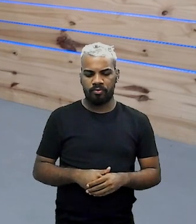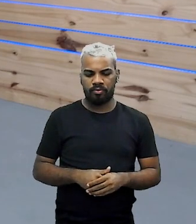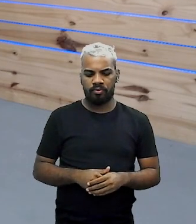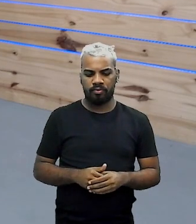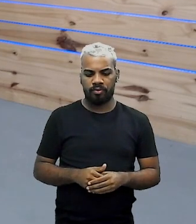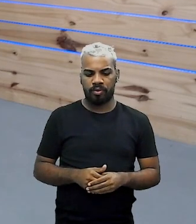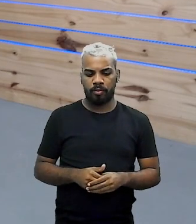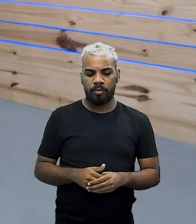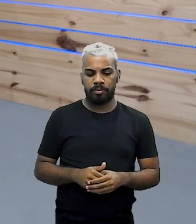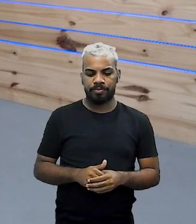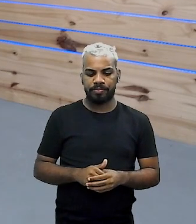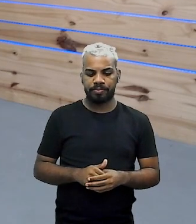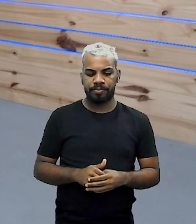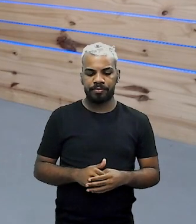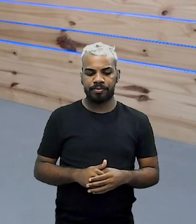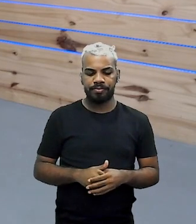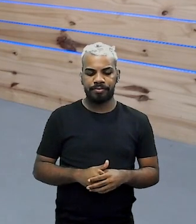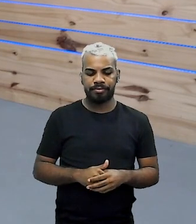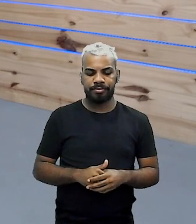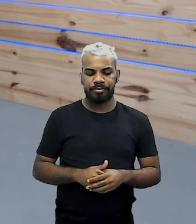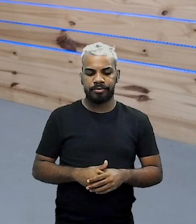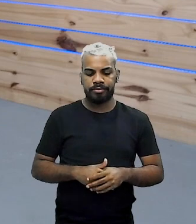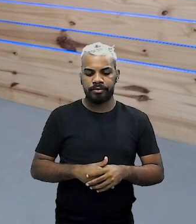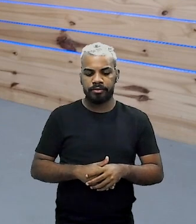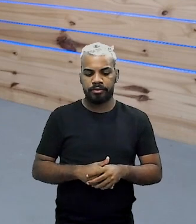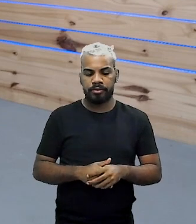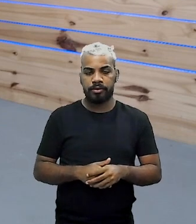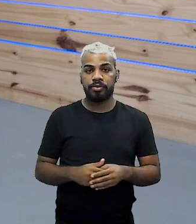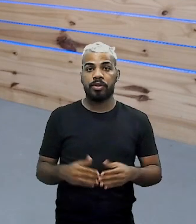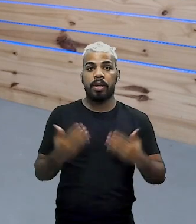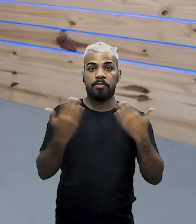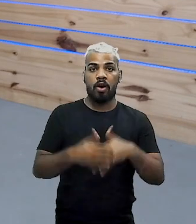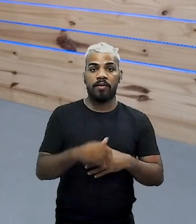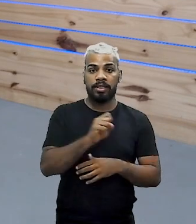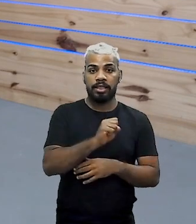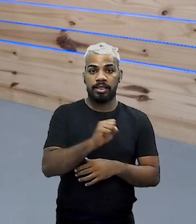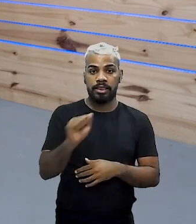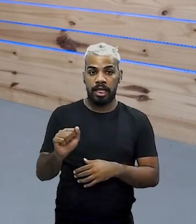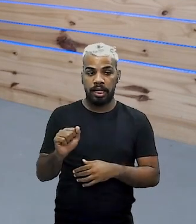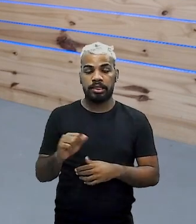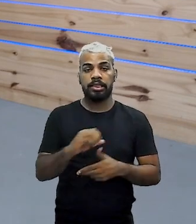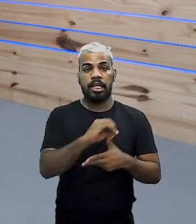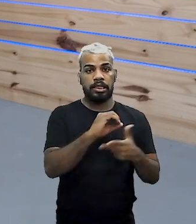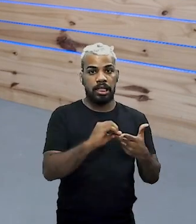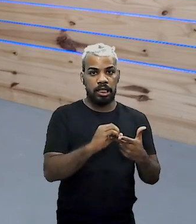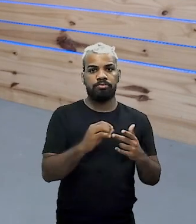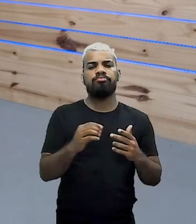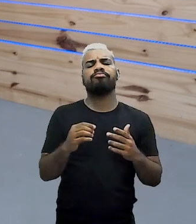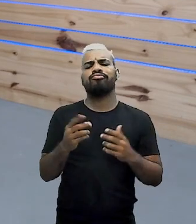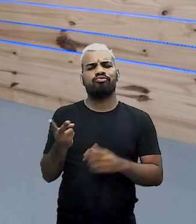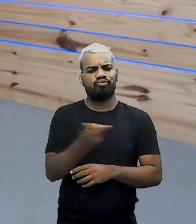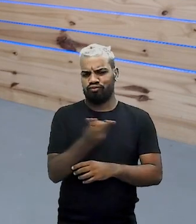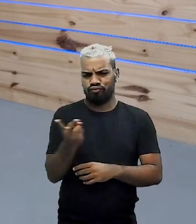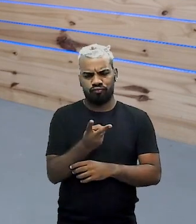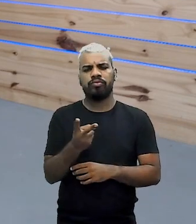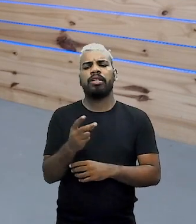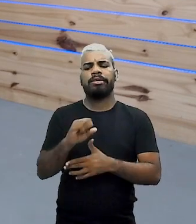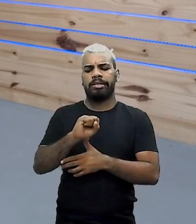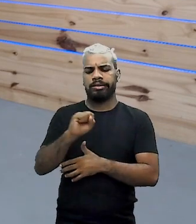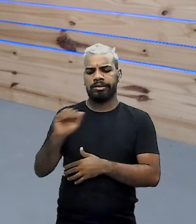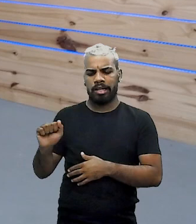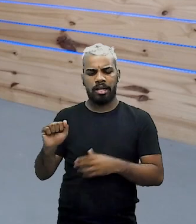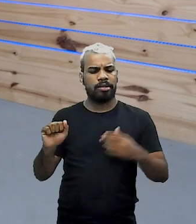a prova, tanto do SSA como do Enem, traz textos. Sim, traz textos. Eu não